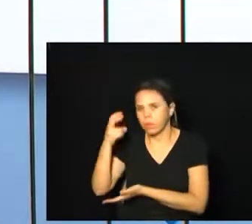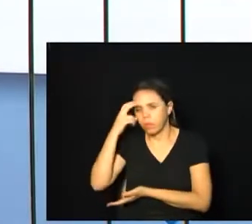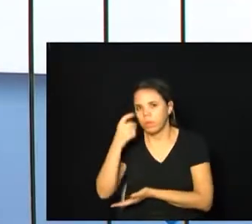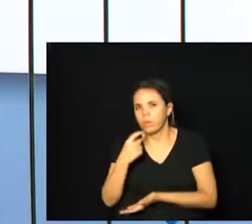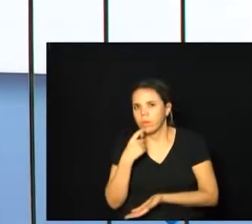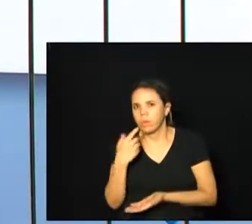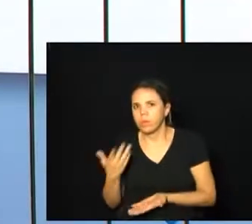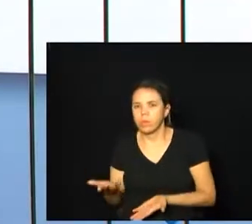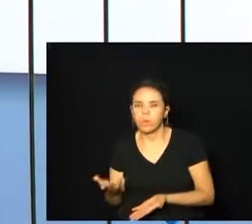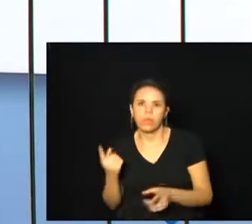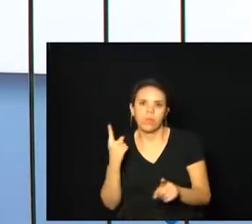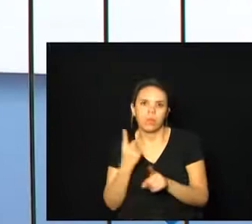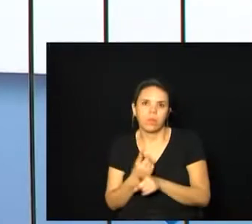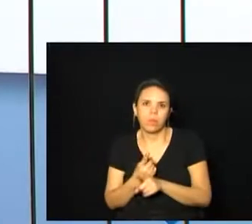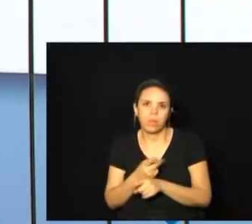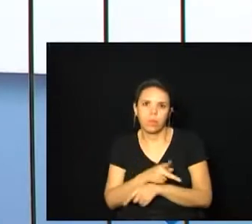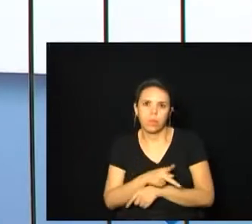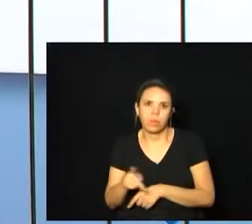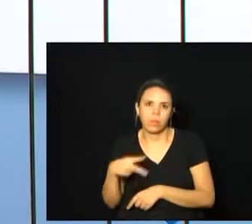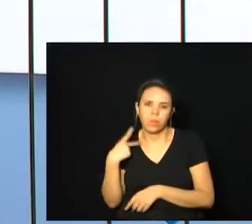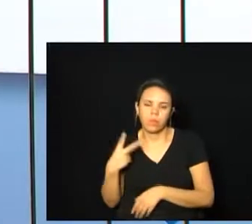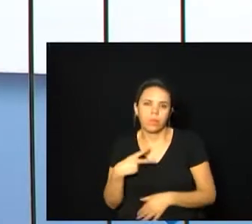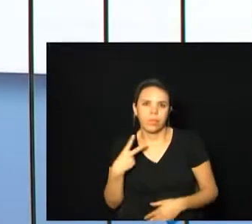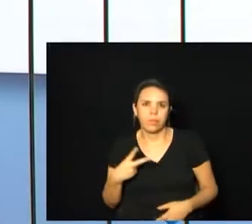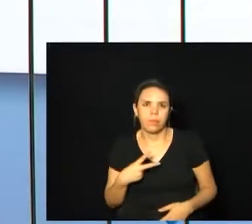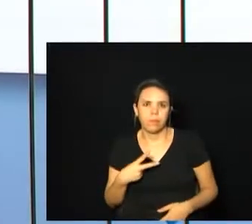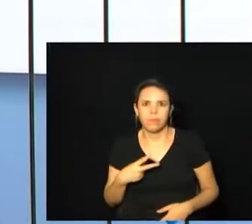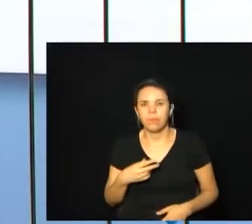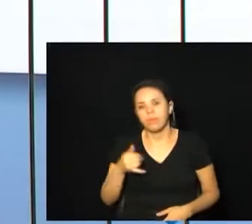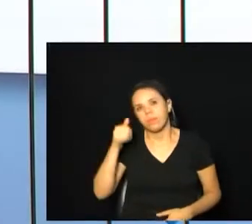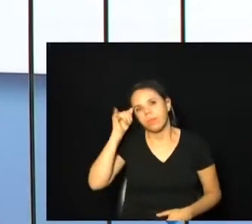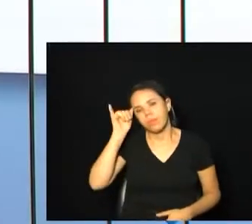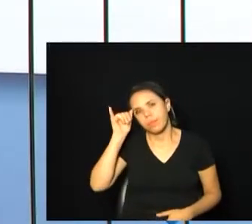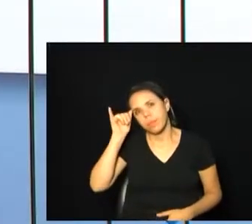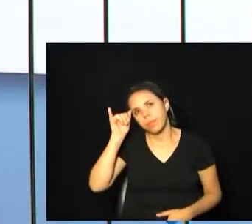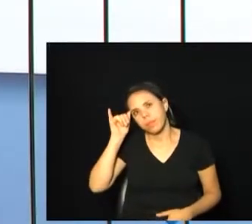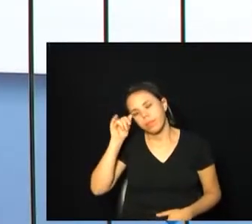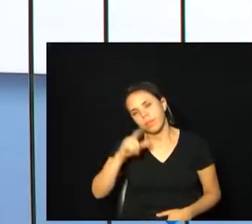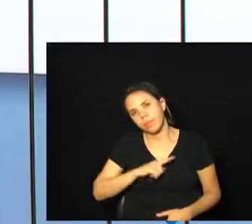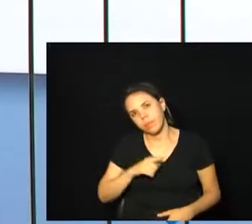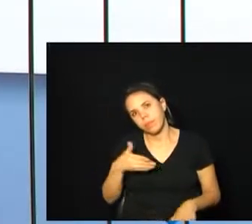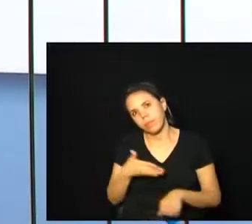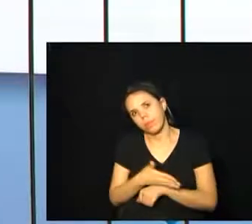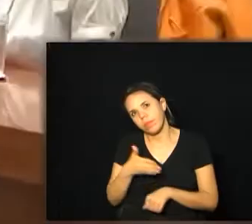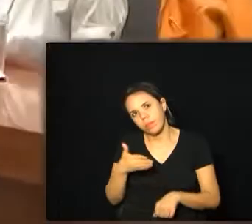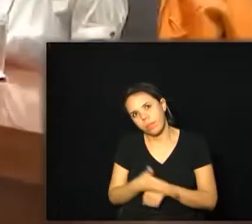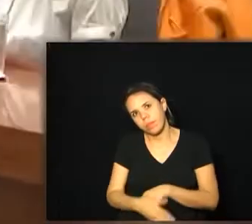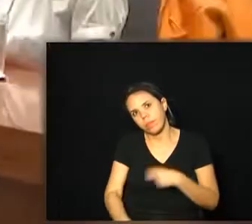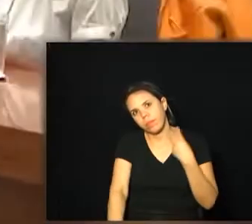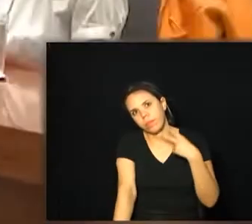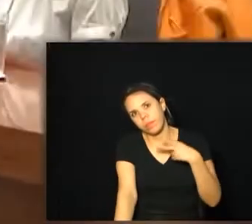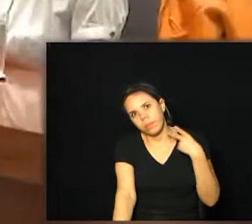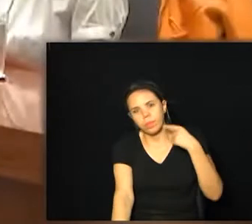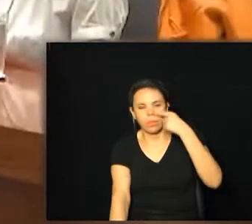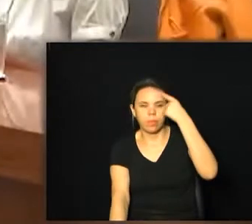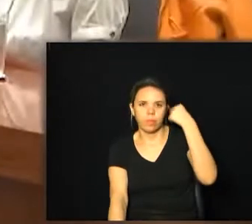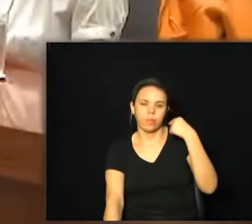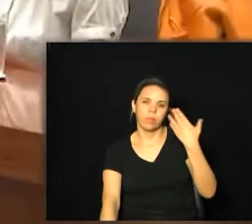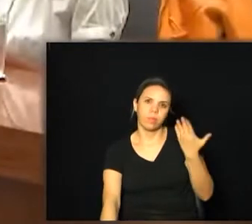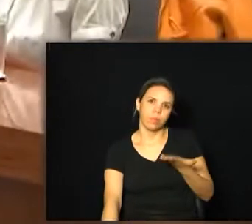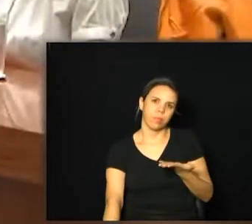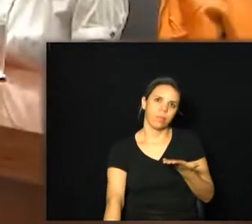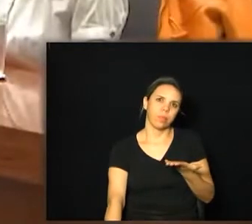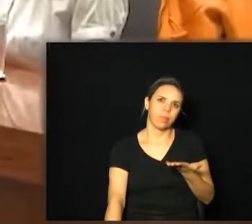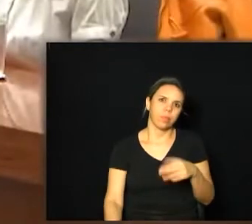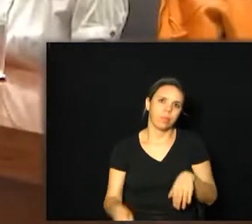Campinas. O encontro foi presidido pelo vereador Paulo Búfalo e teve a participação da vereadora Paola Miguel, que